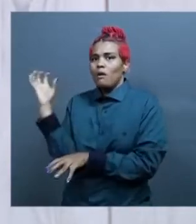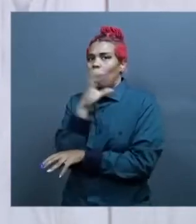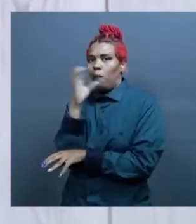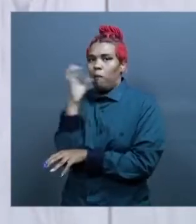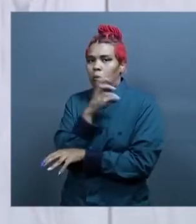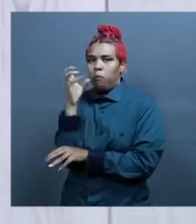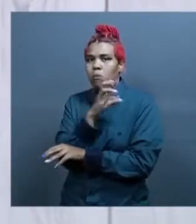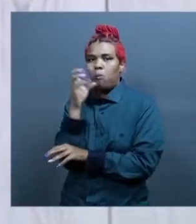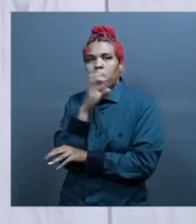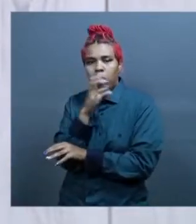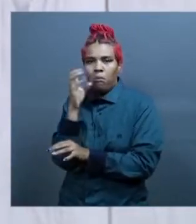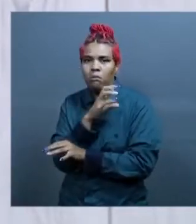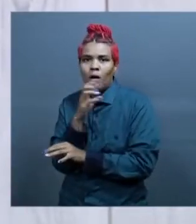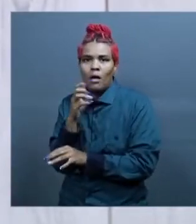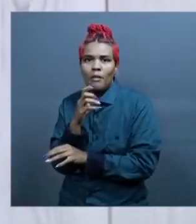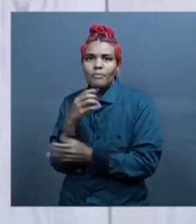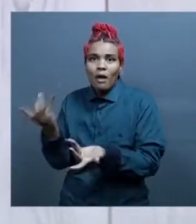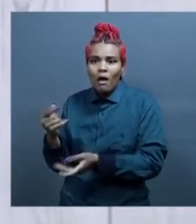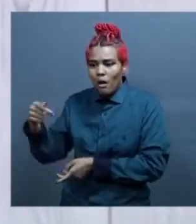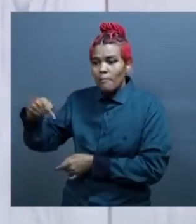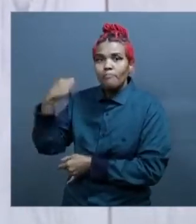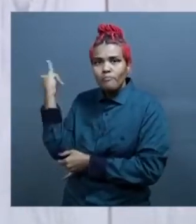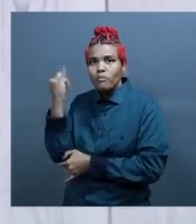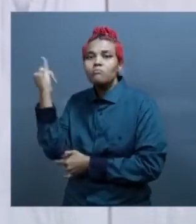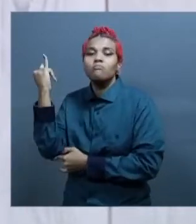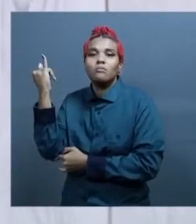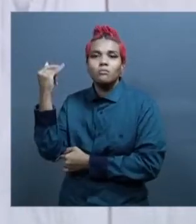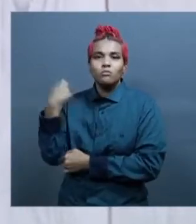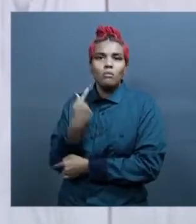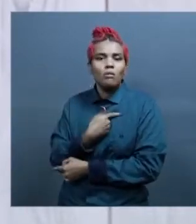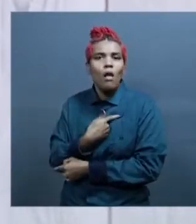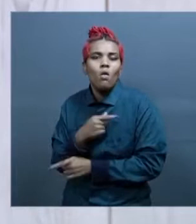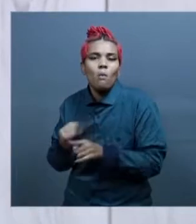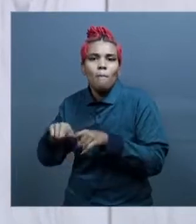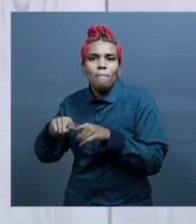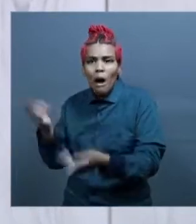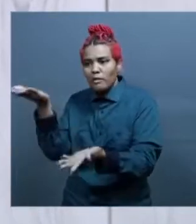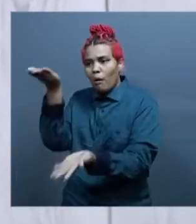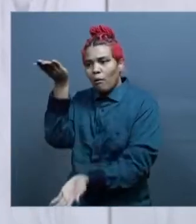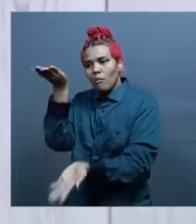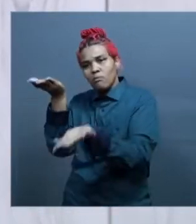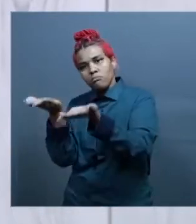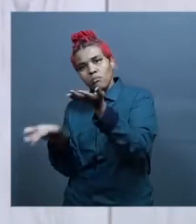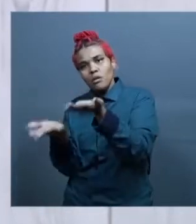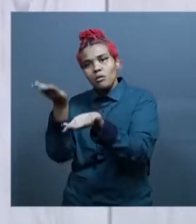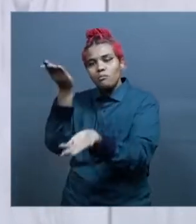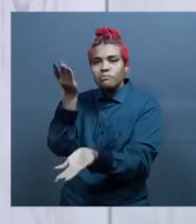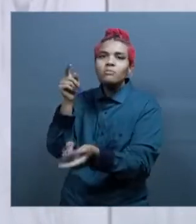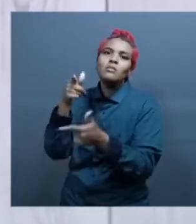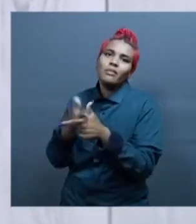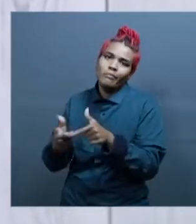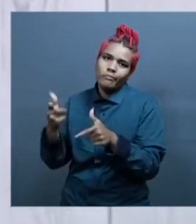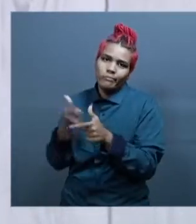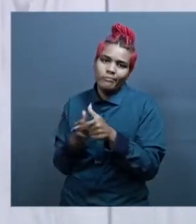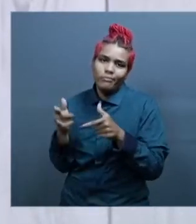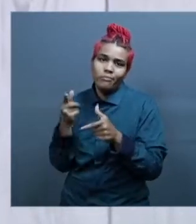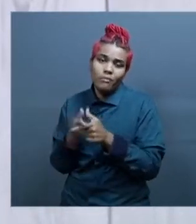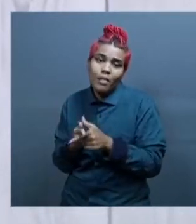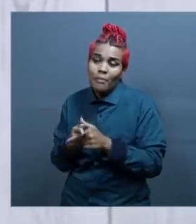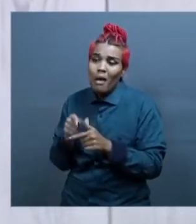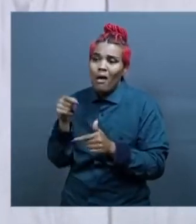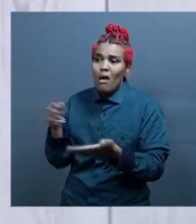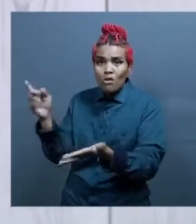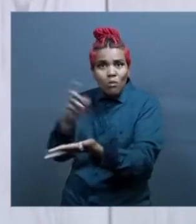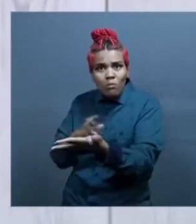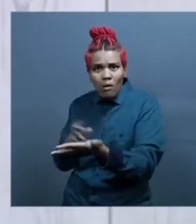importante pra nós no entanto desequilíbrio dele é que tem provocado problemas significativos e esse relatório e